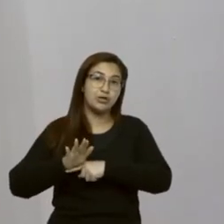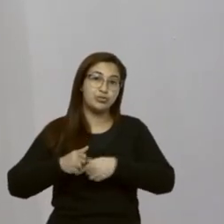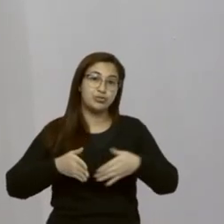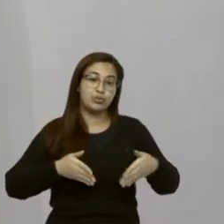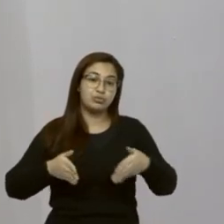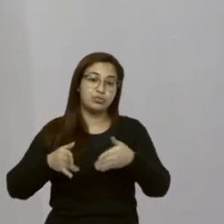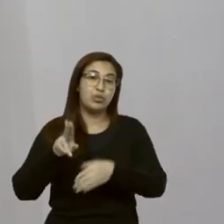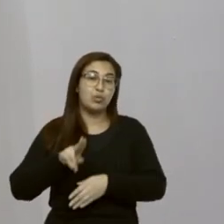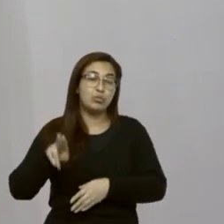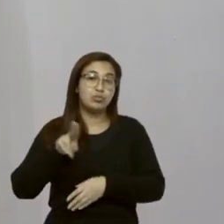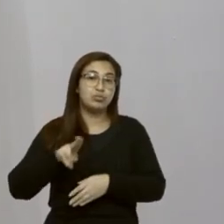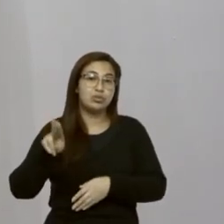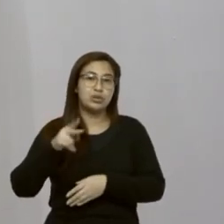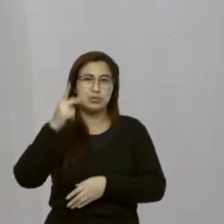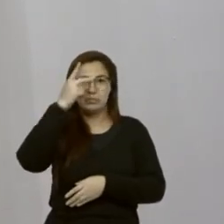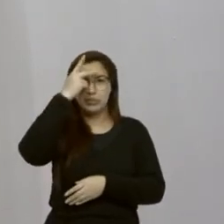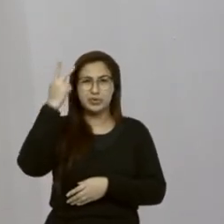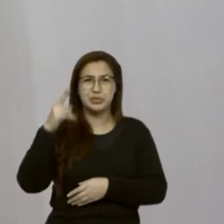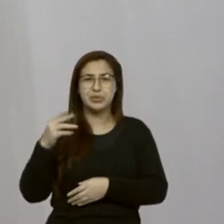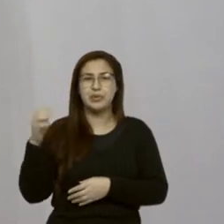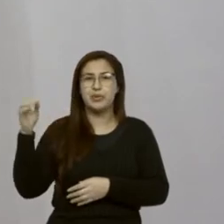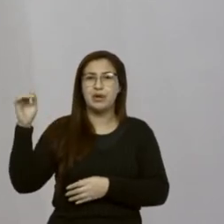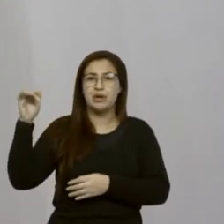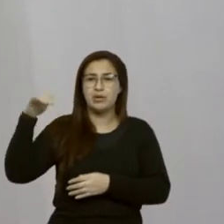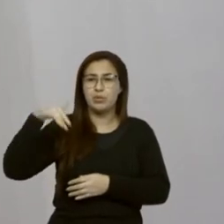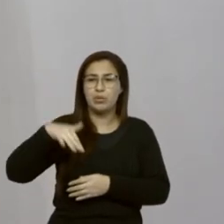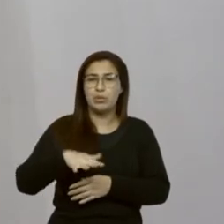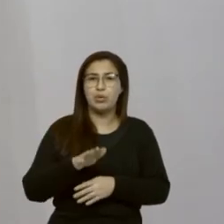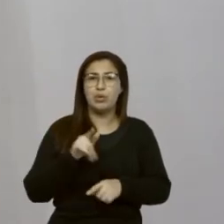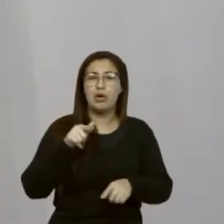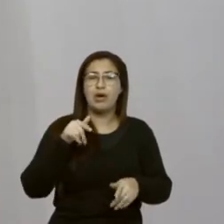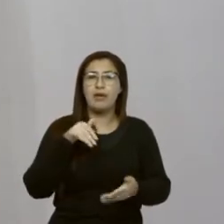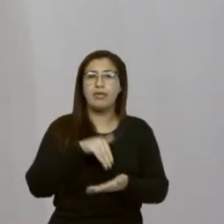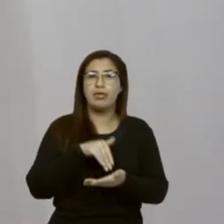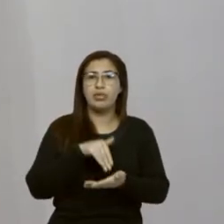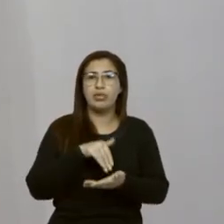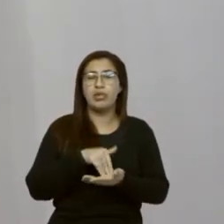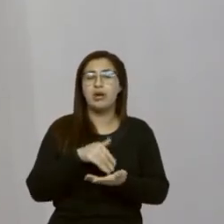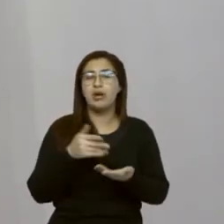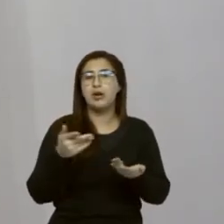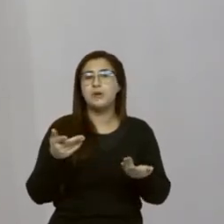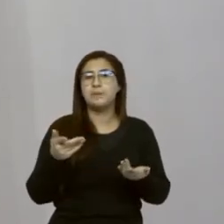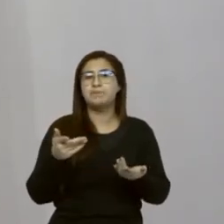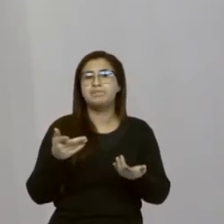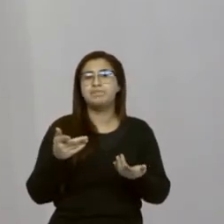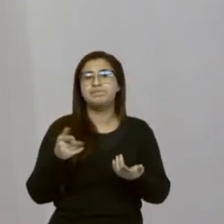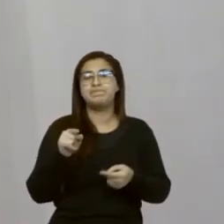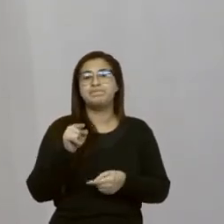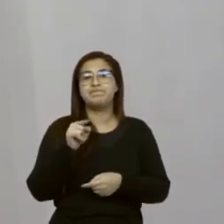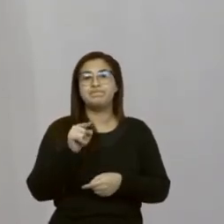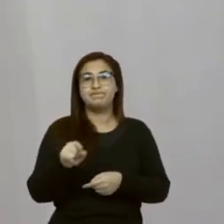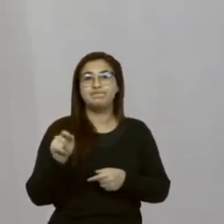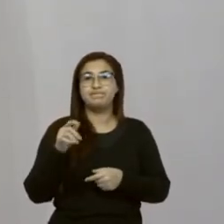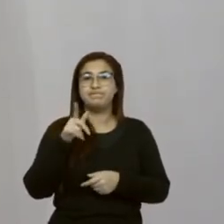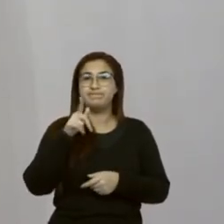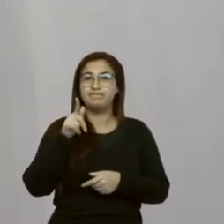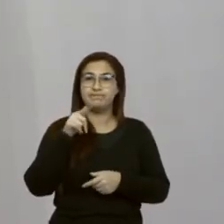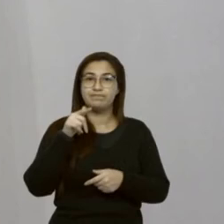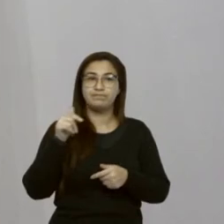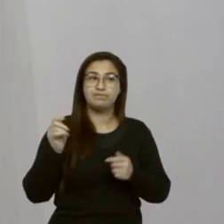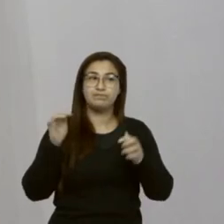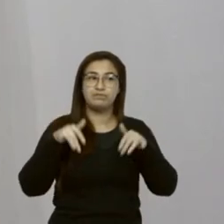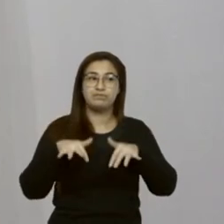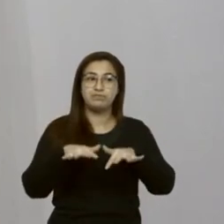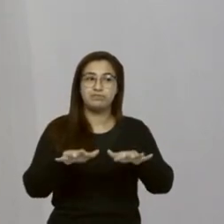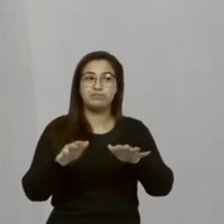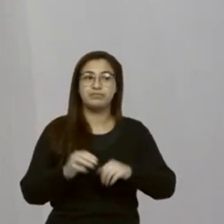quem desce do oeste em direção ao litoral. E a ponte construída pelo Exército é quem sobe.